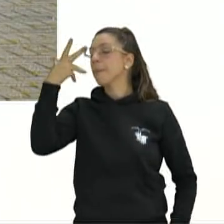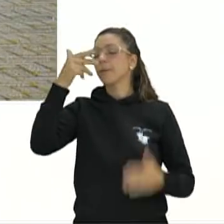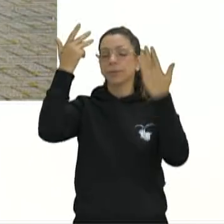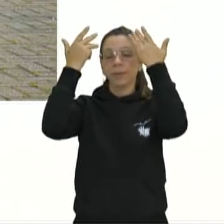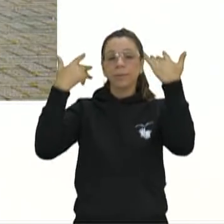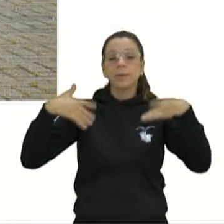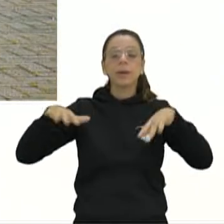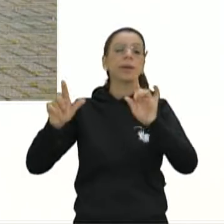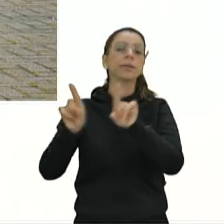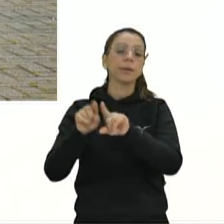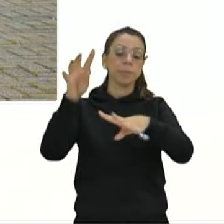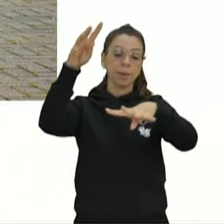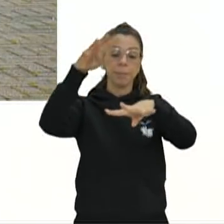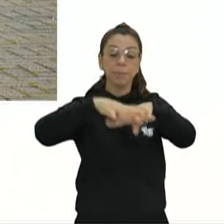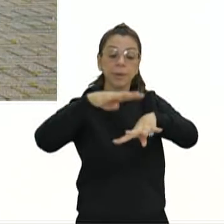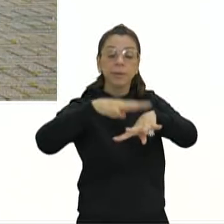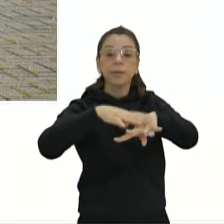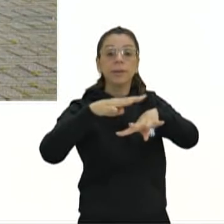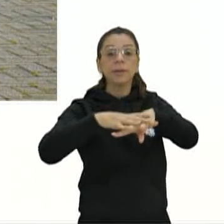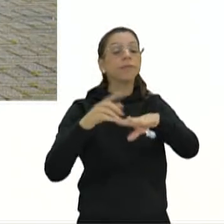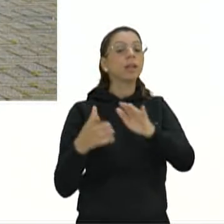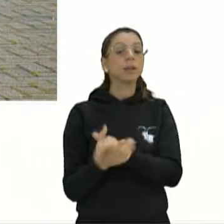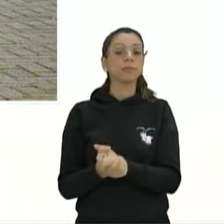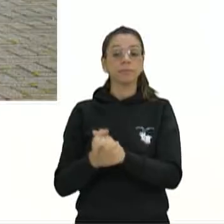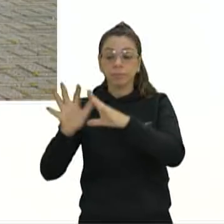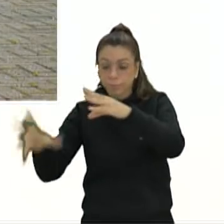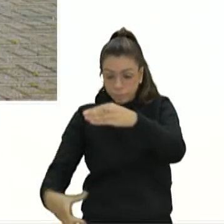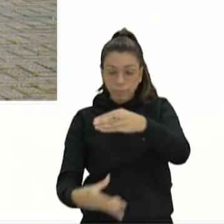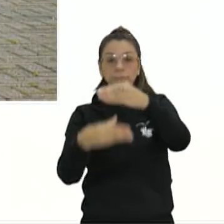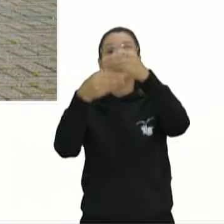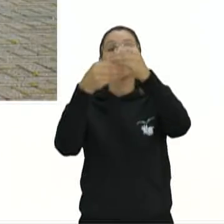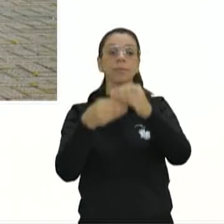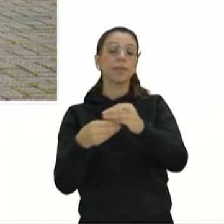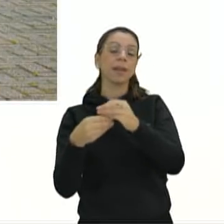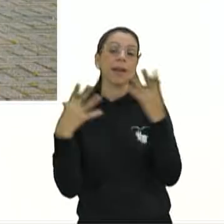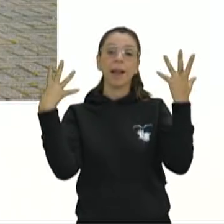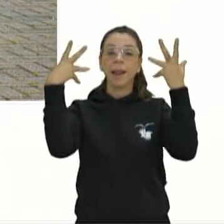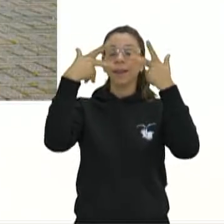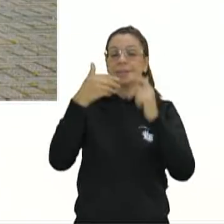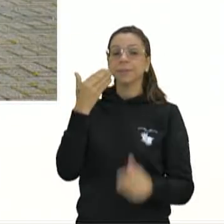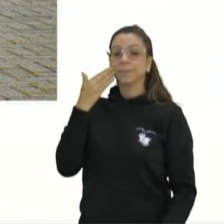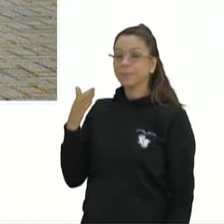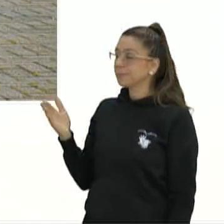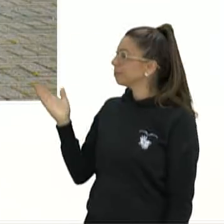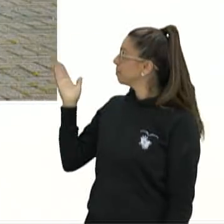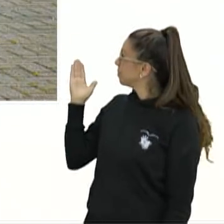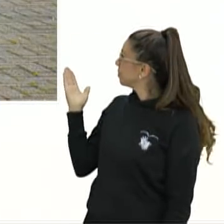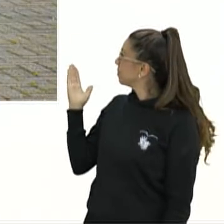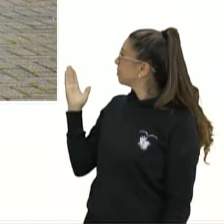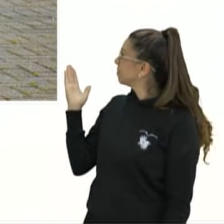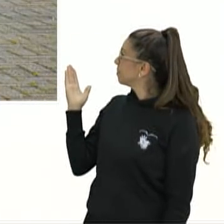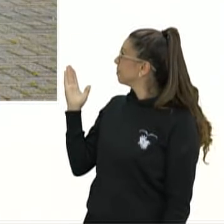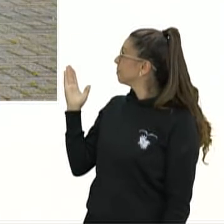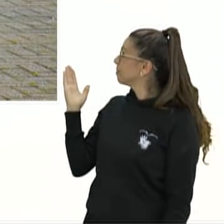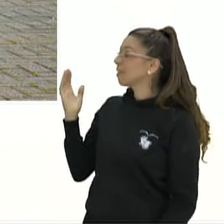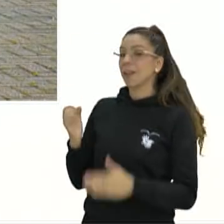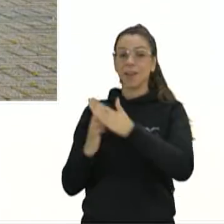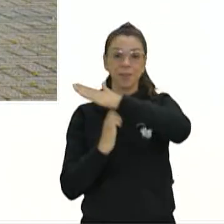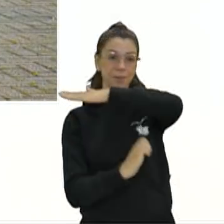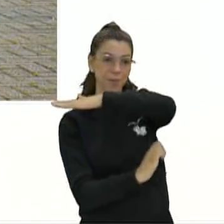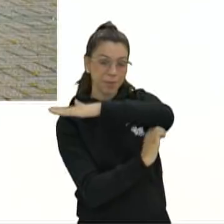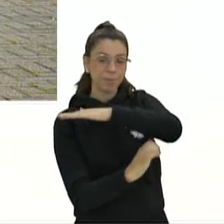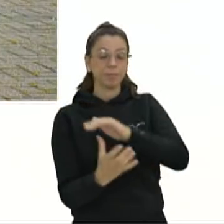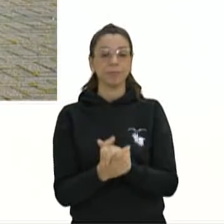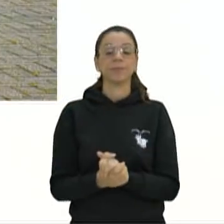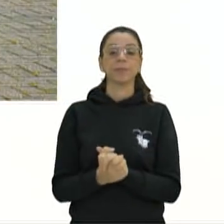natural, a matemática vem contribuir com essa linda arquitetura que está aqui atrás de mim. O mirante do